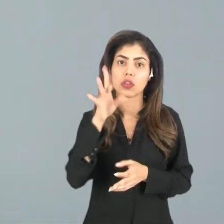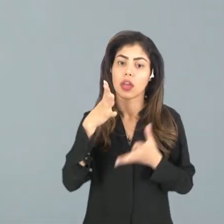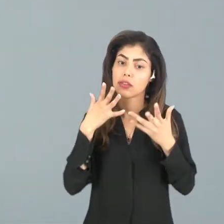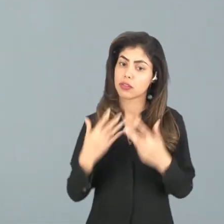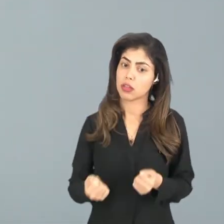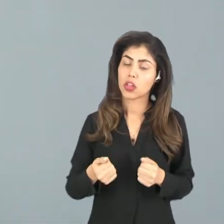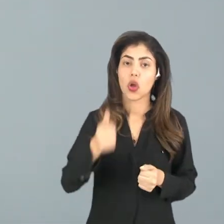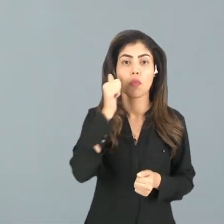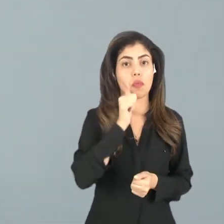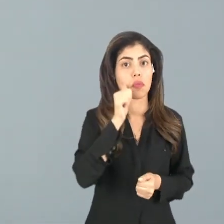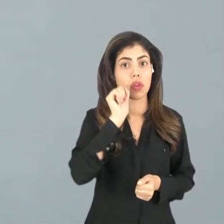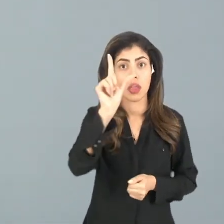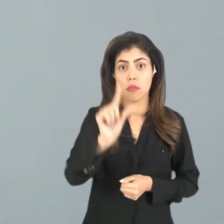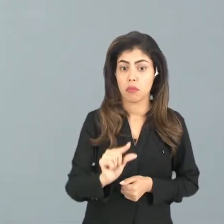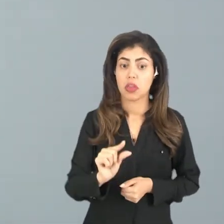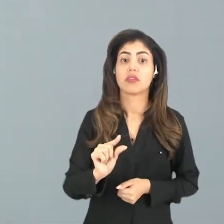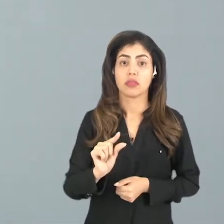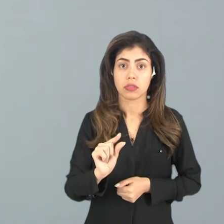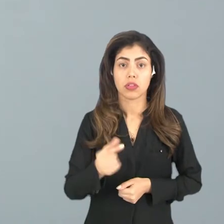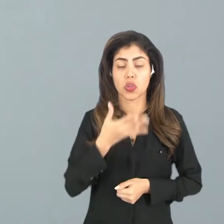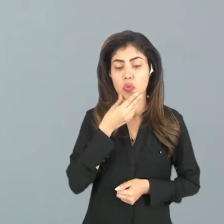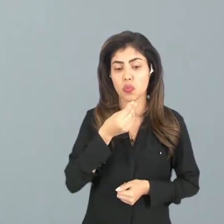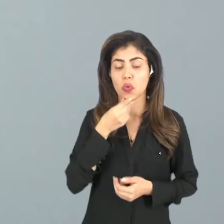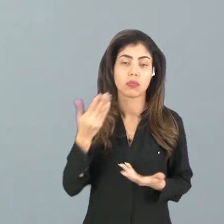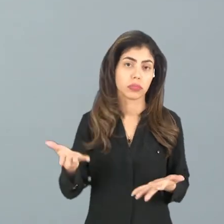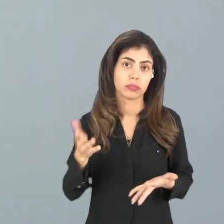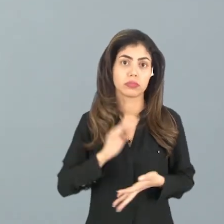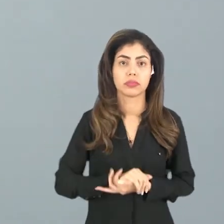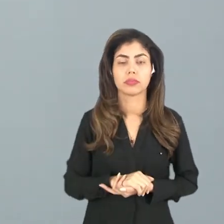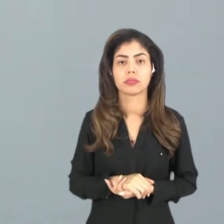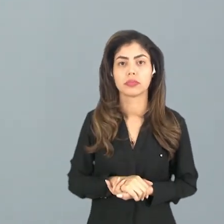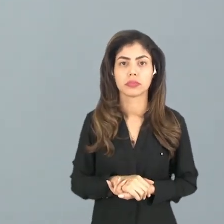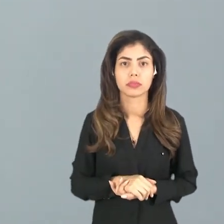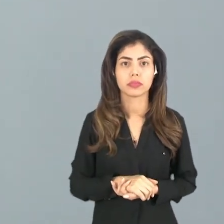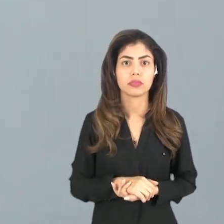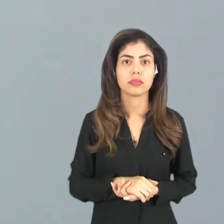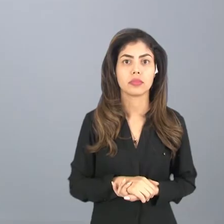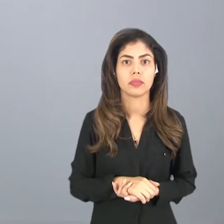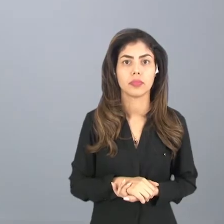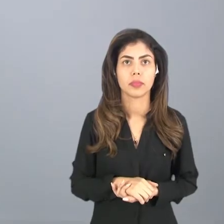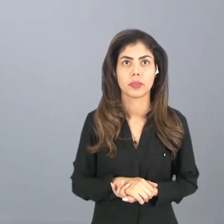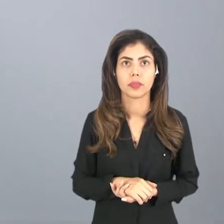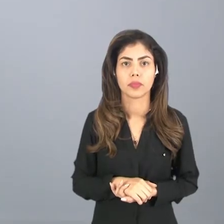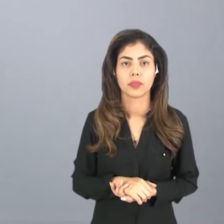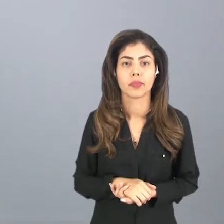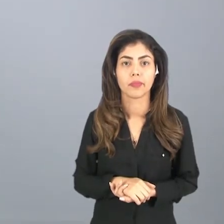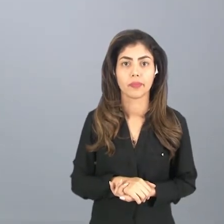favor de que a mulher seja menos favorecida dentro da sociedade que o homem, certo?